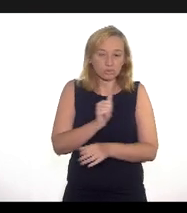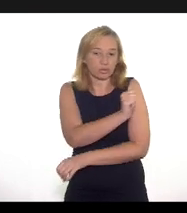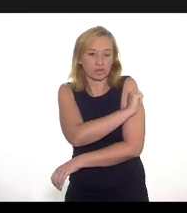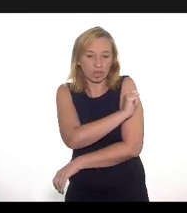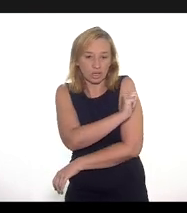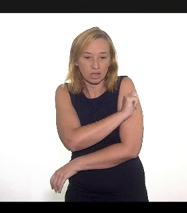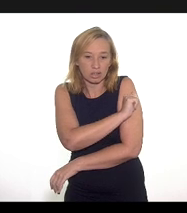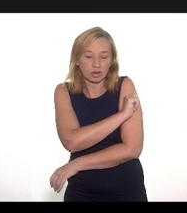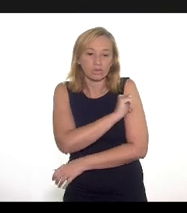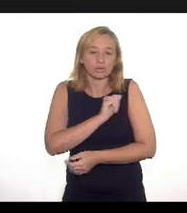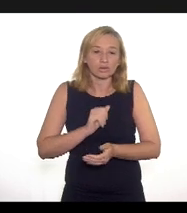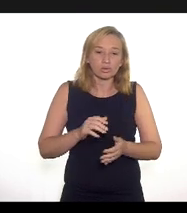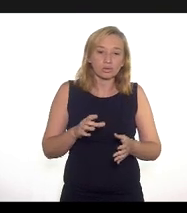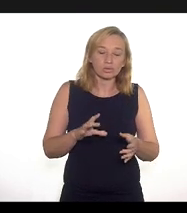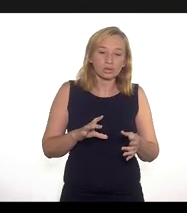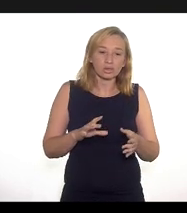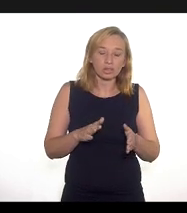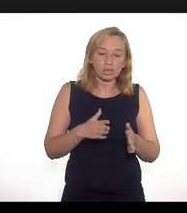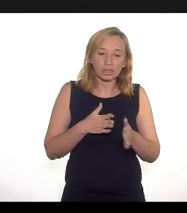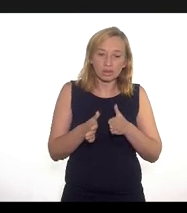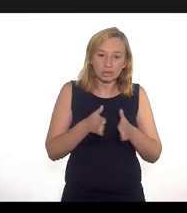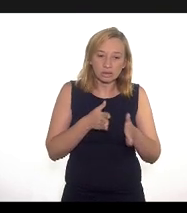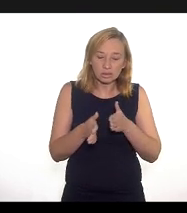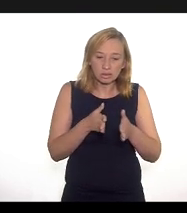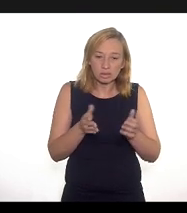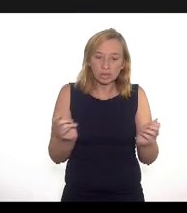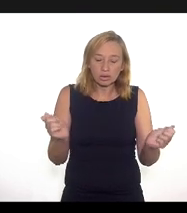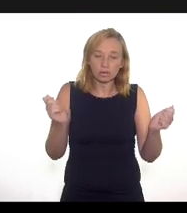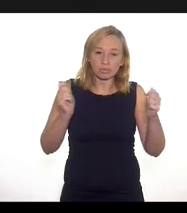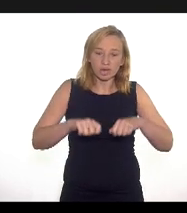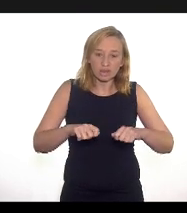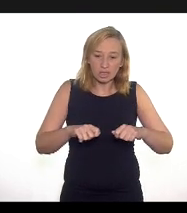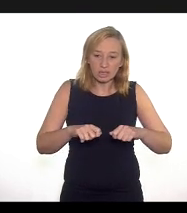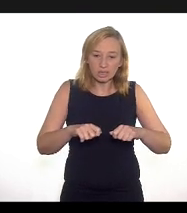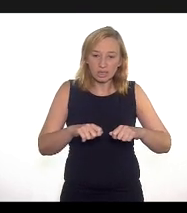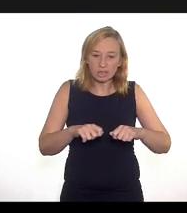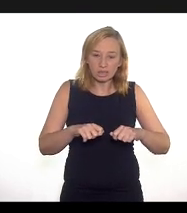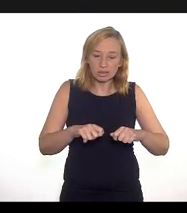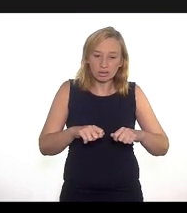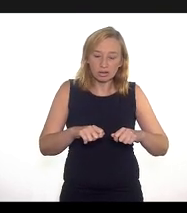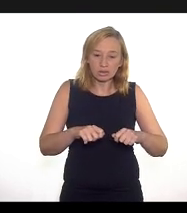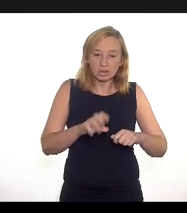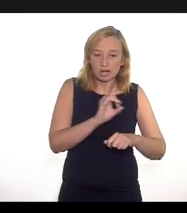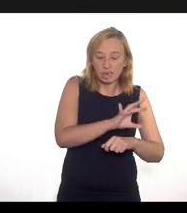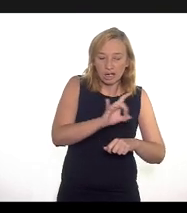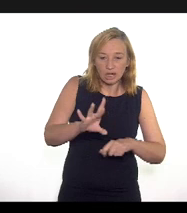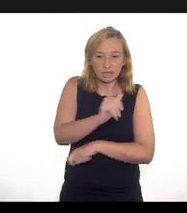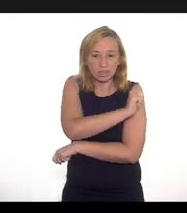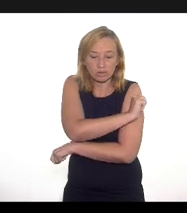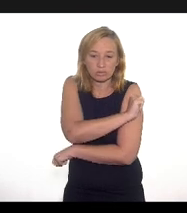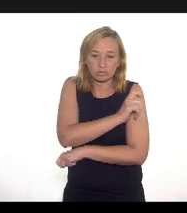à integralização das competências e habilidades que eles precisam.